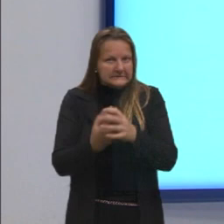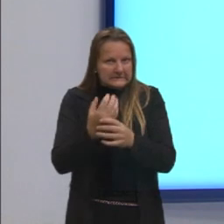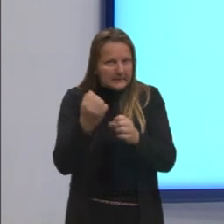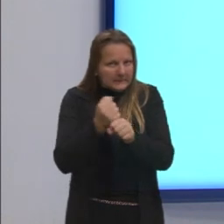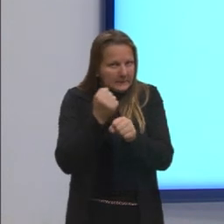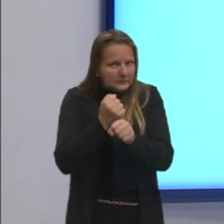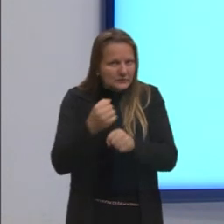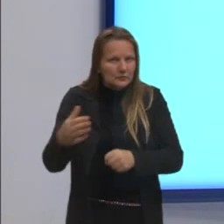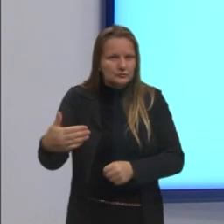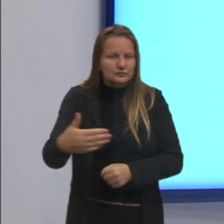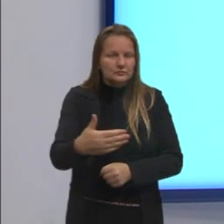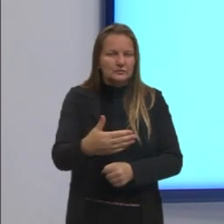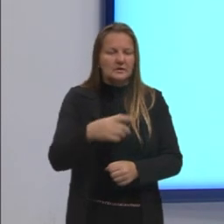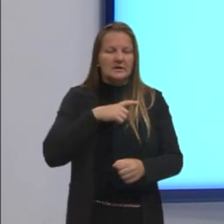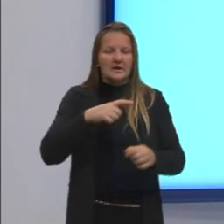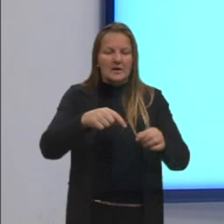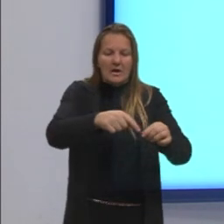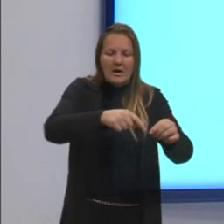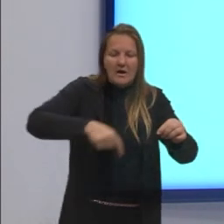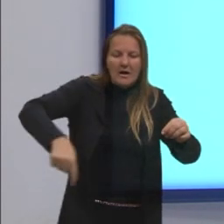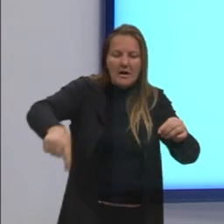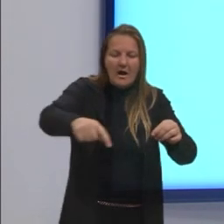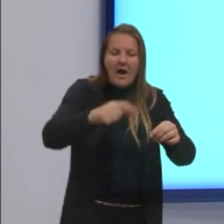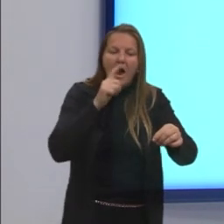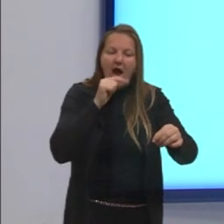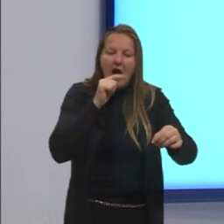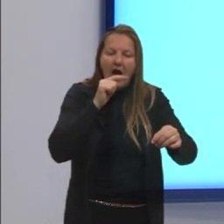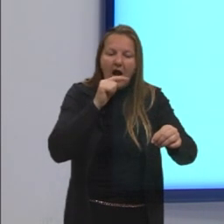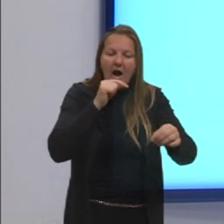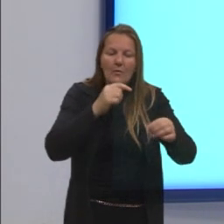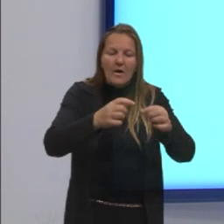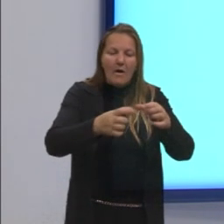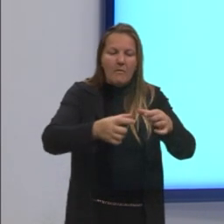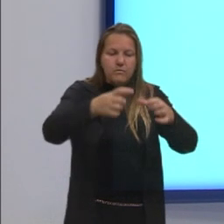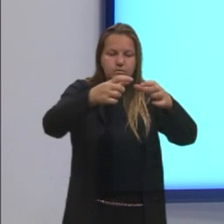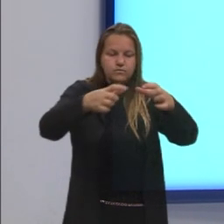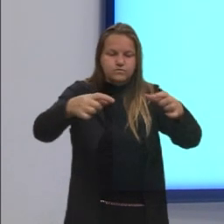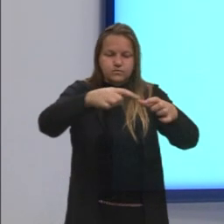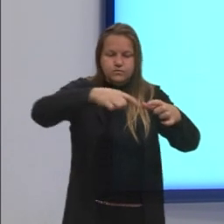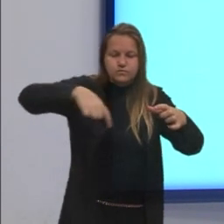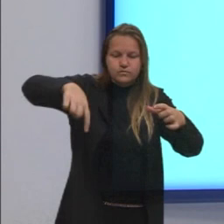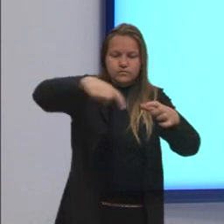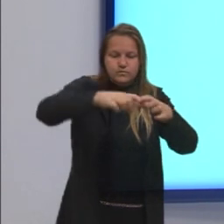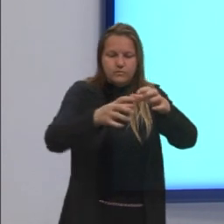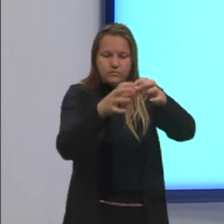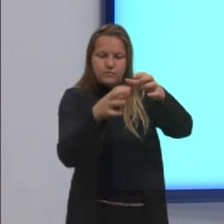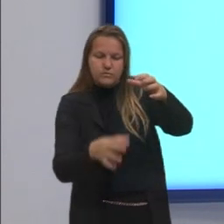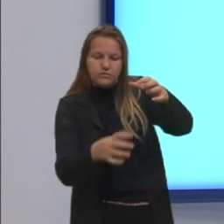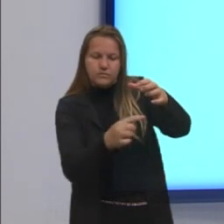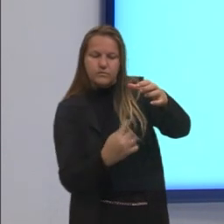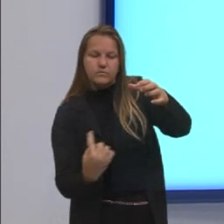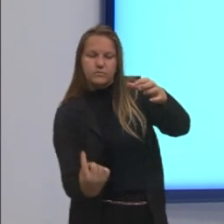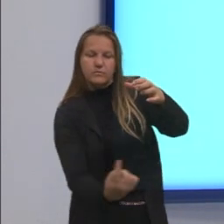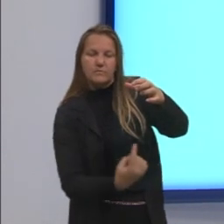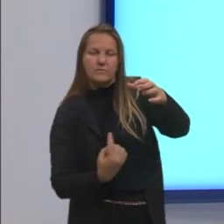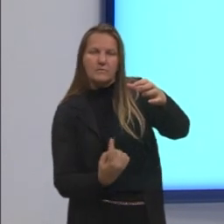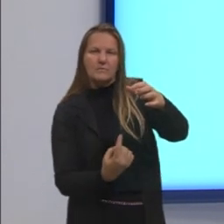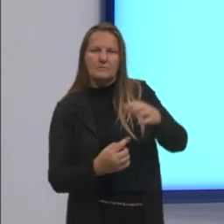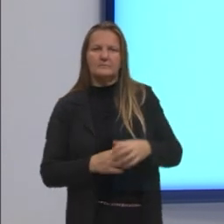tanque cilíndrico Devido as características Dessa espécie o tanque deve ter exatamente